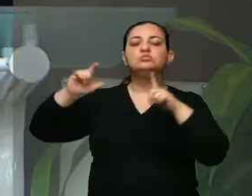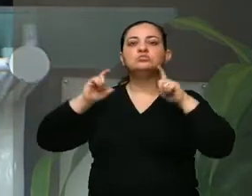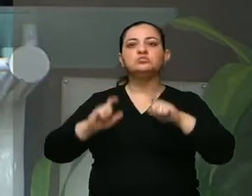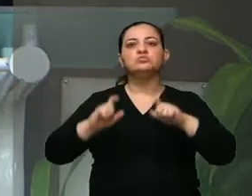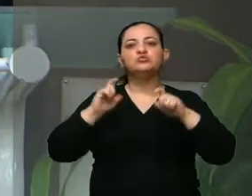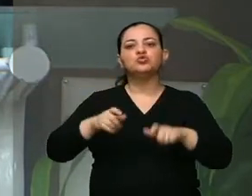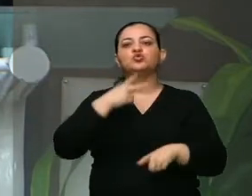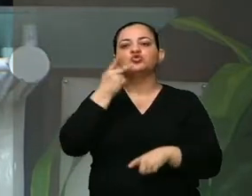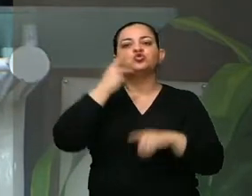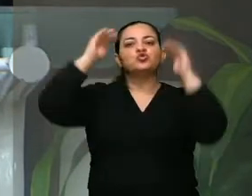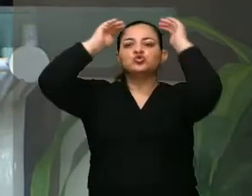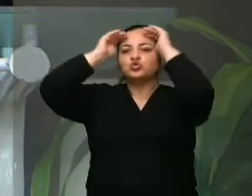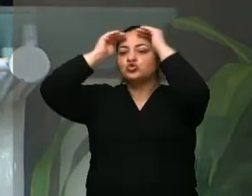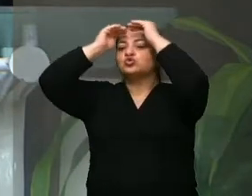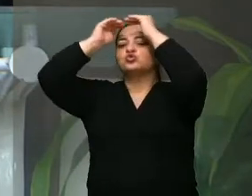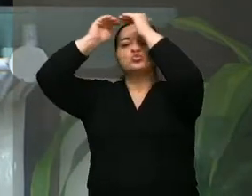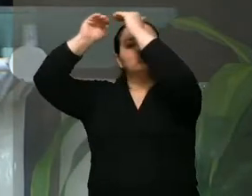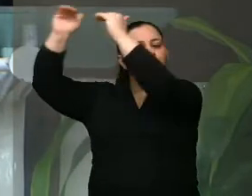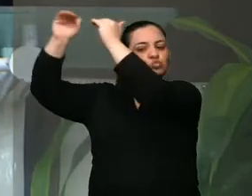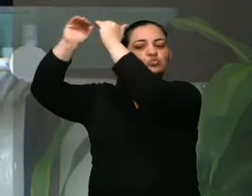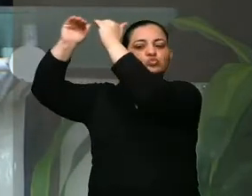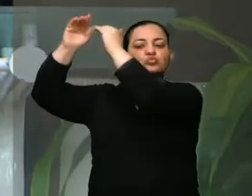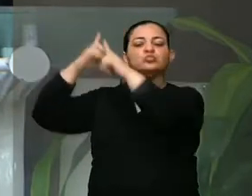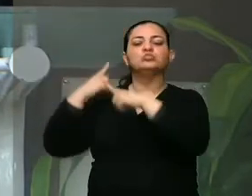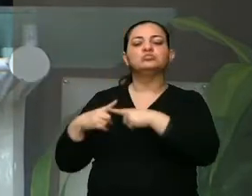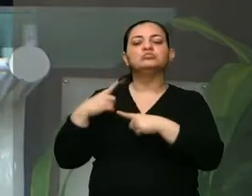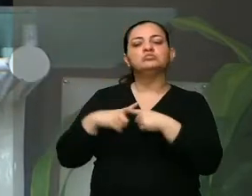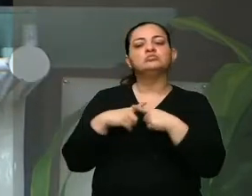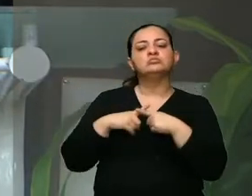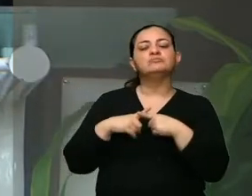fala sobre a obediência porque